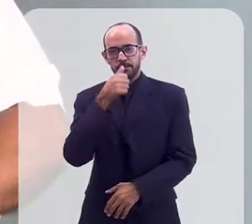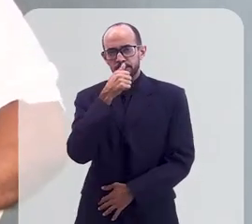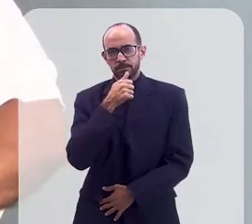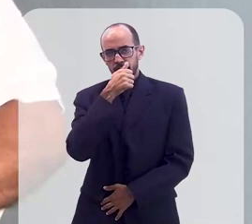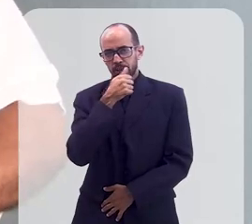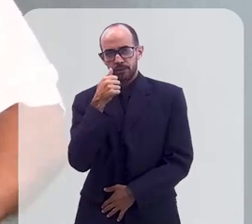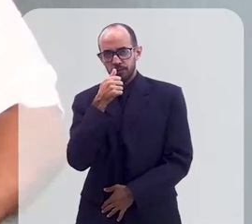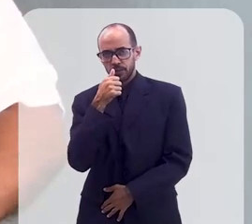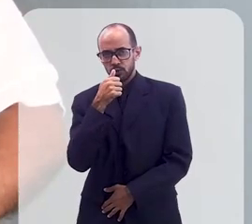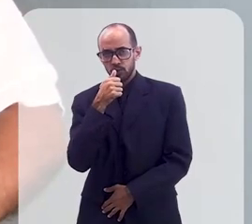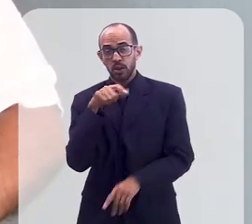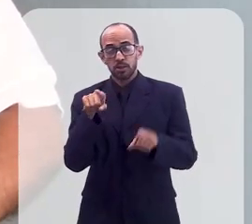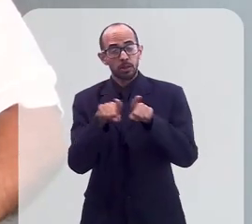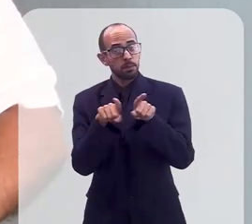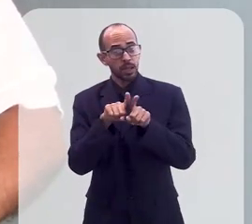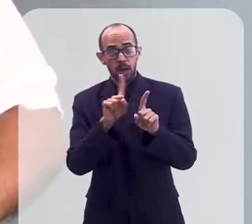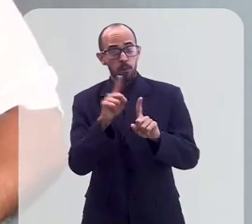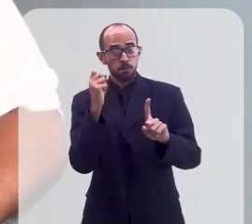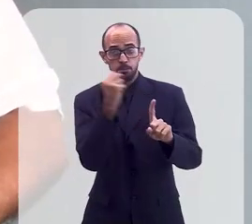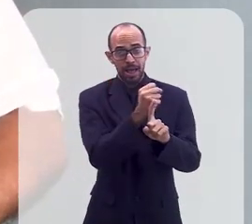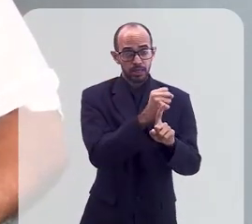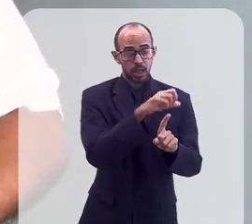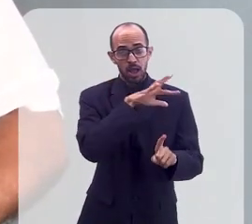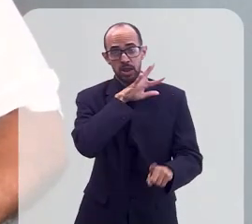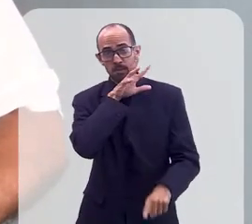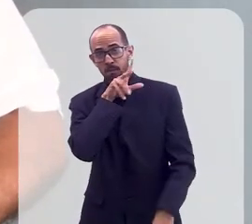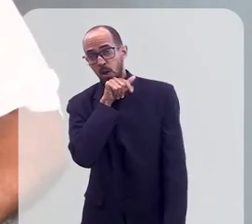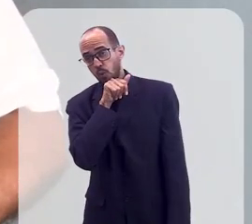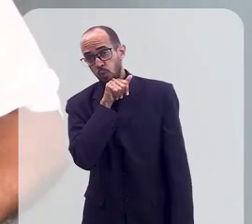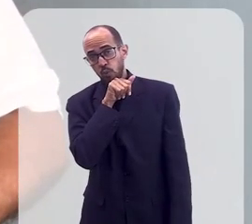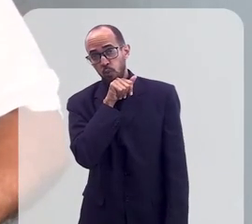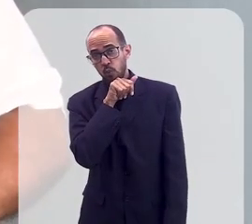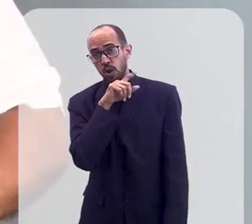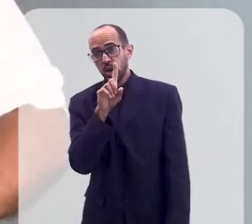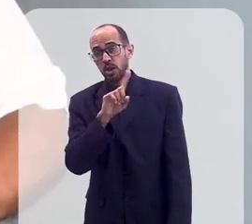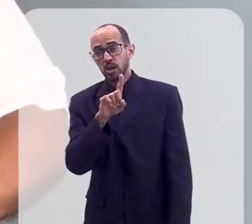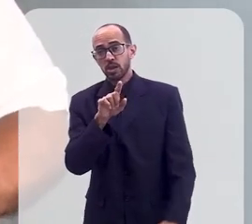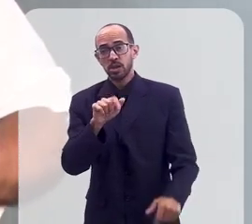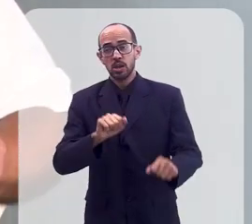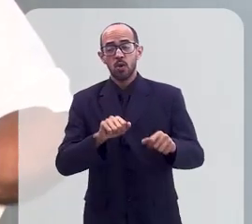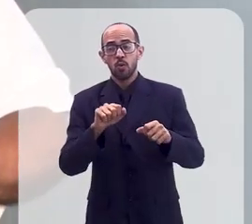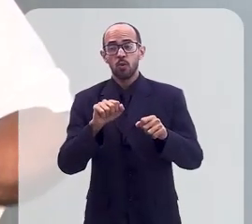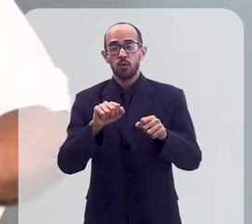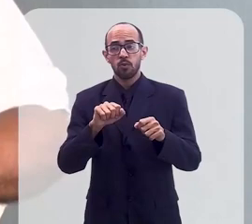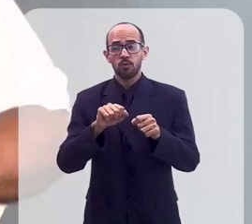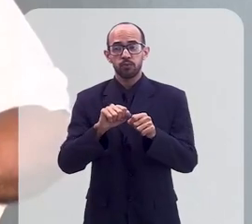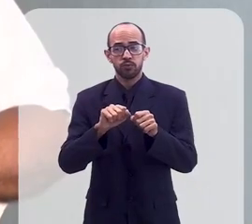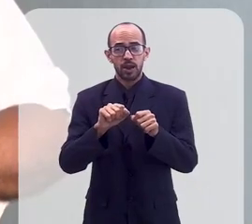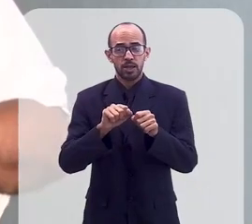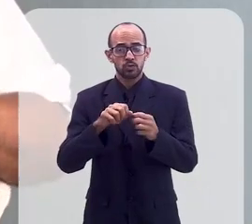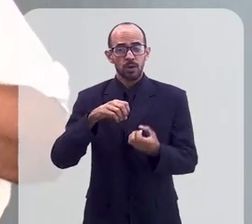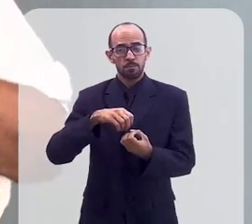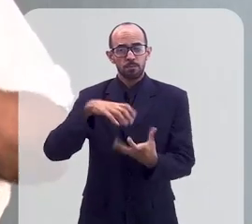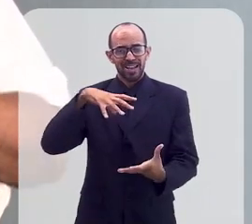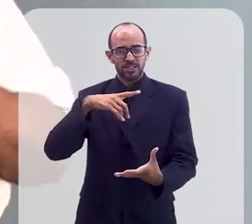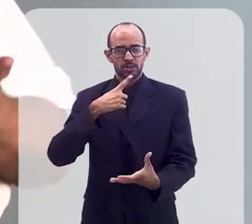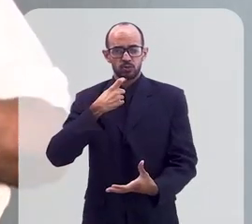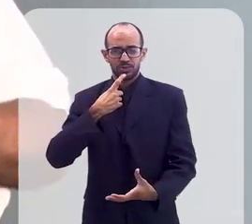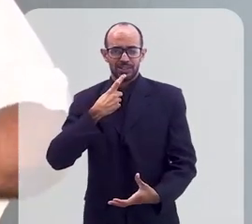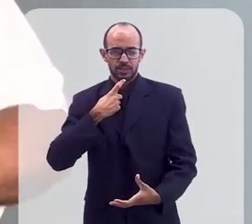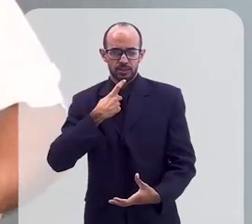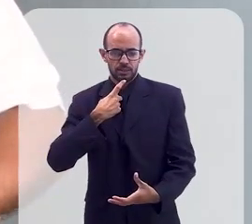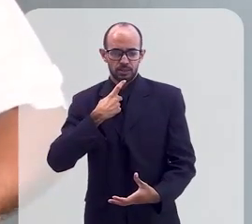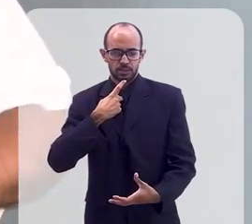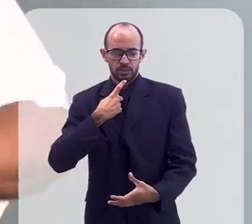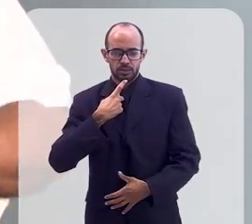faz sacrifício animal, ela não trabalha com a magia do sangue, como a gente diz,